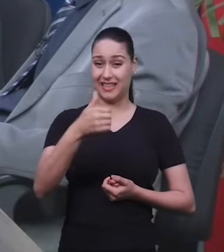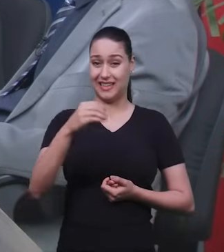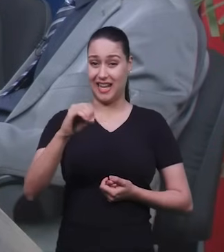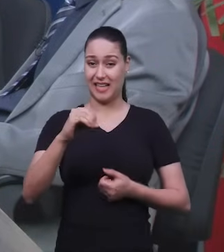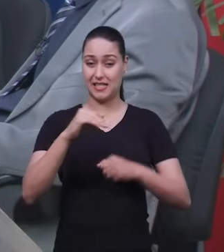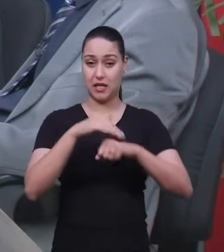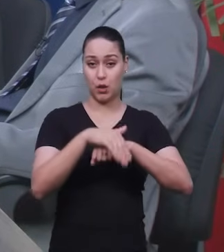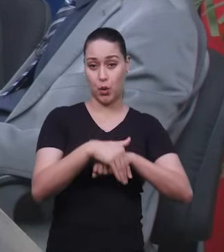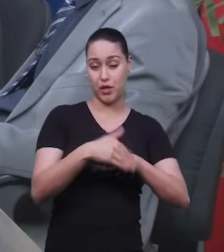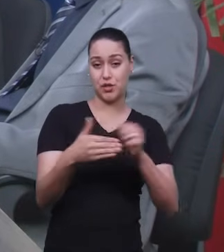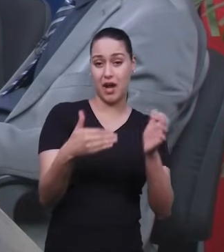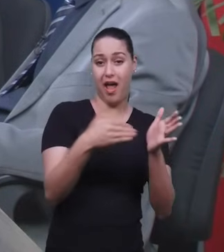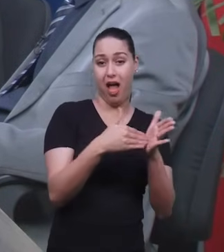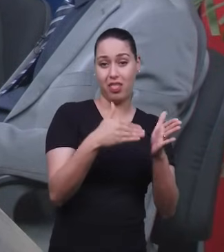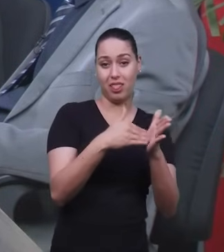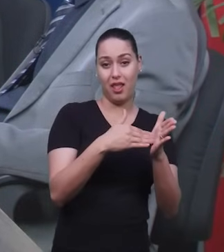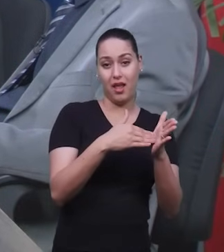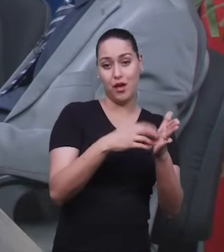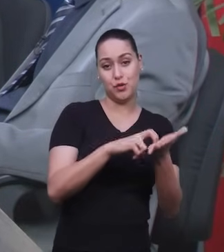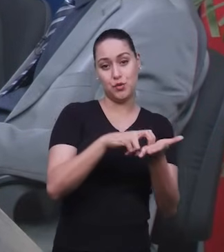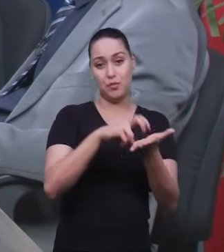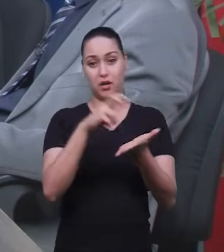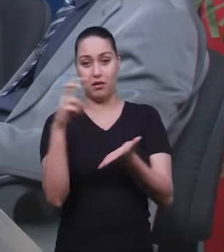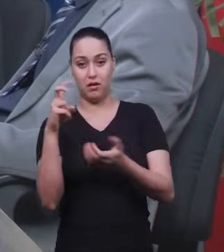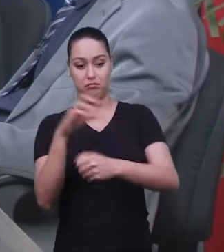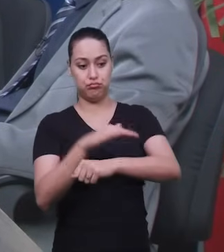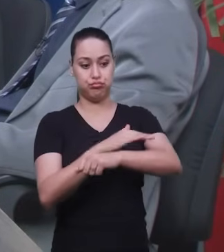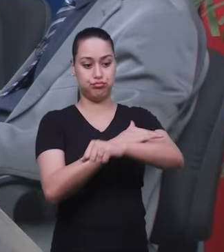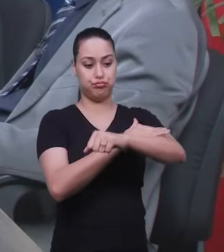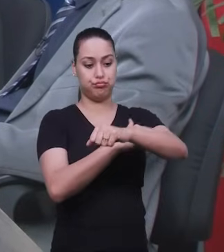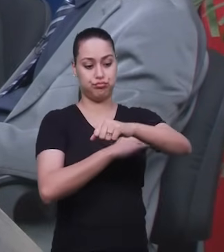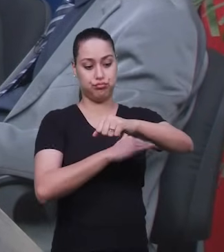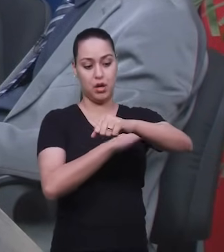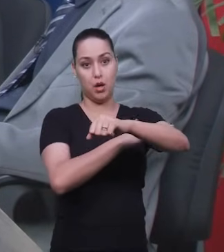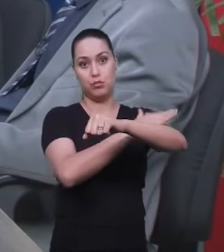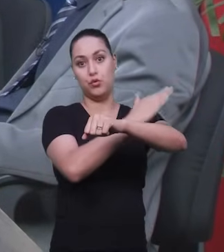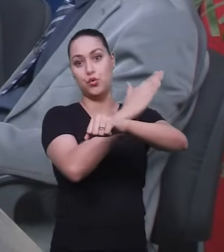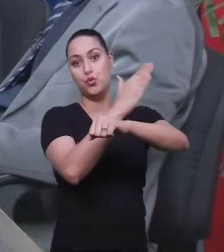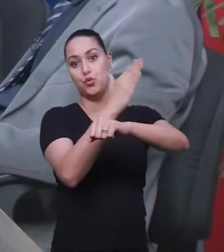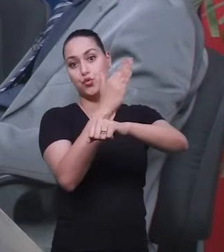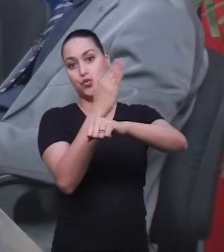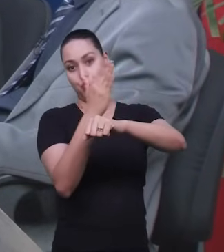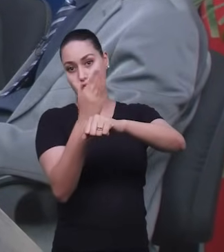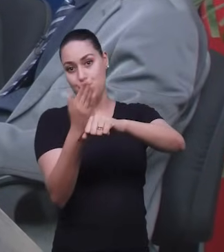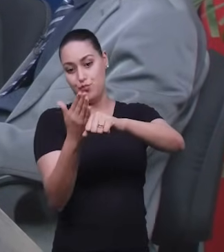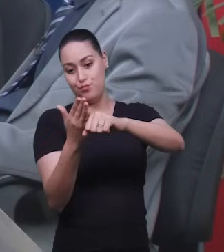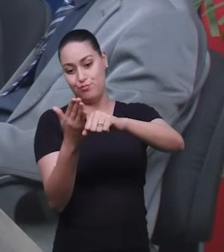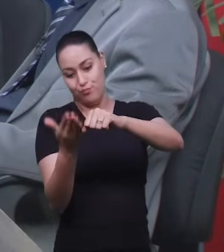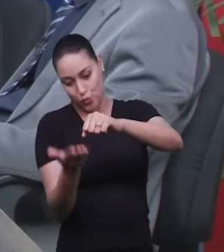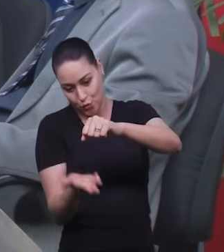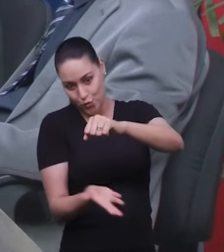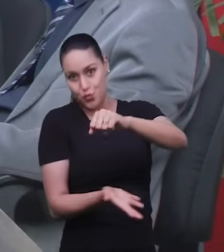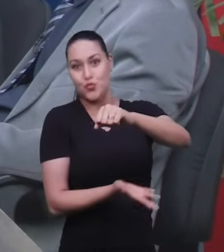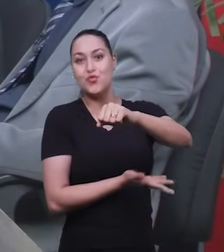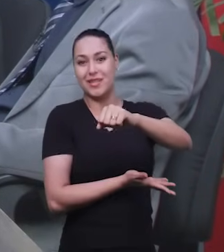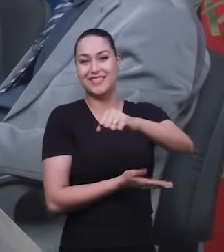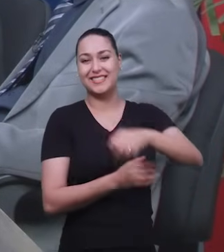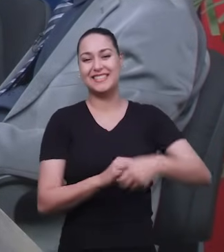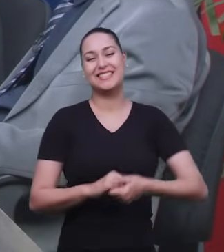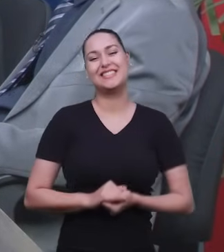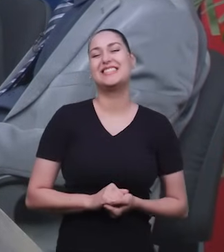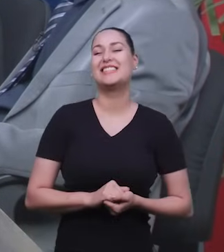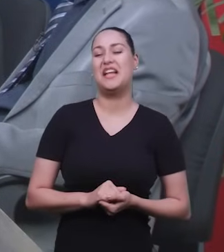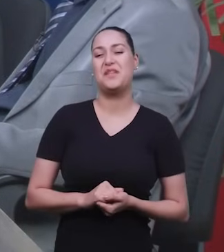o romper da manhã. E como o pastor João falou, é um período talvez